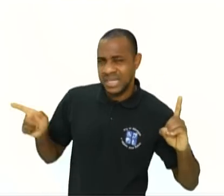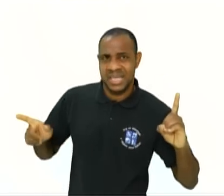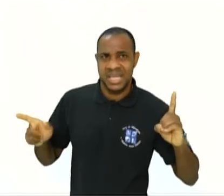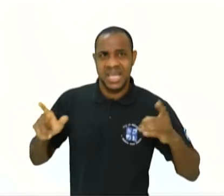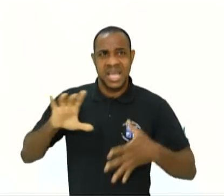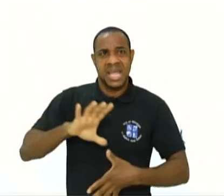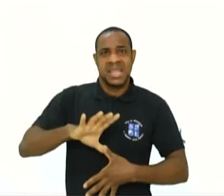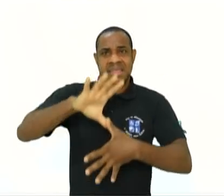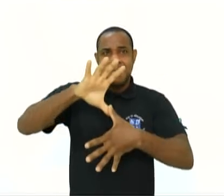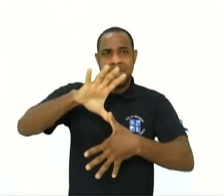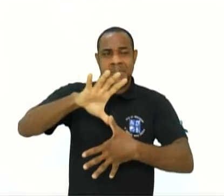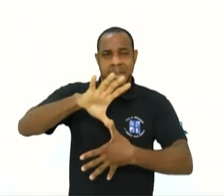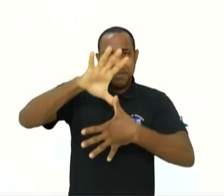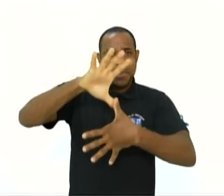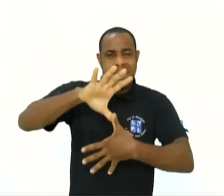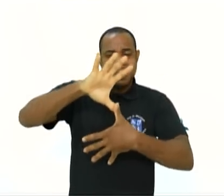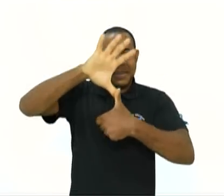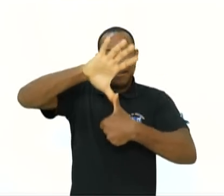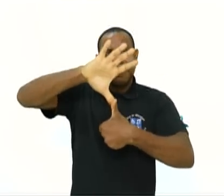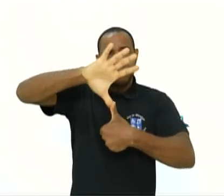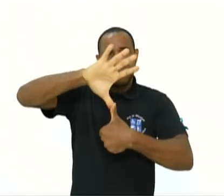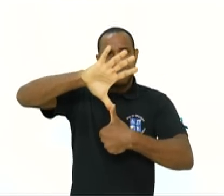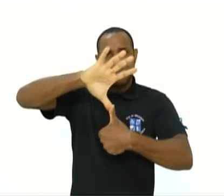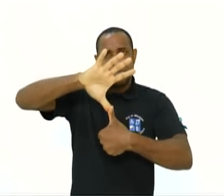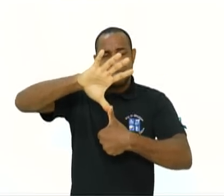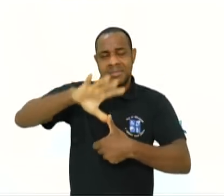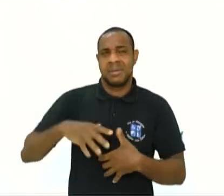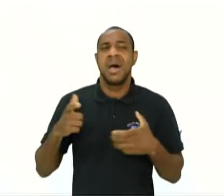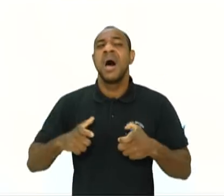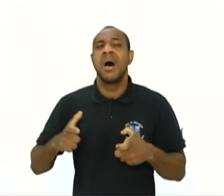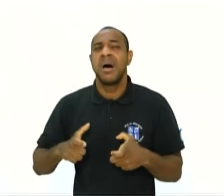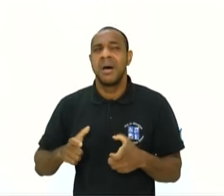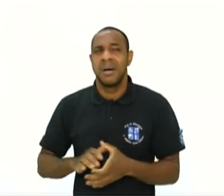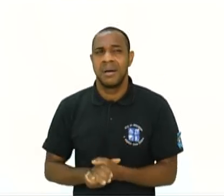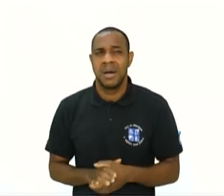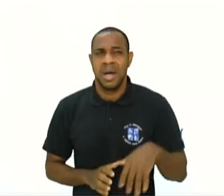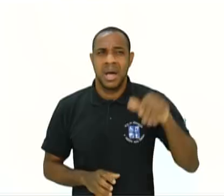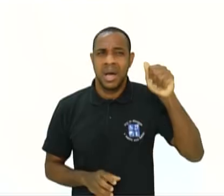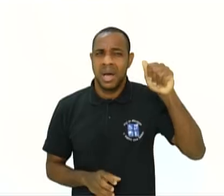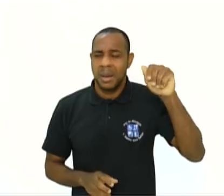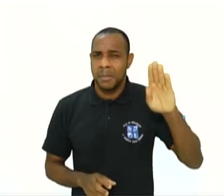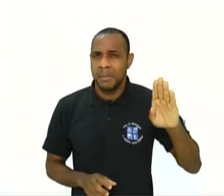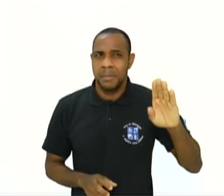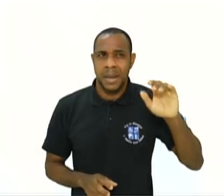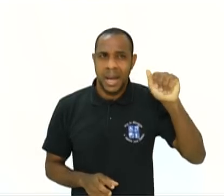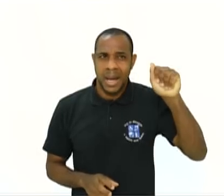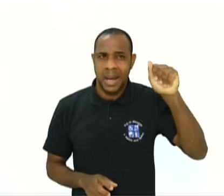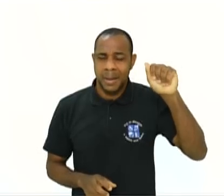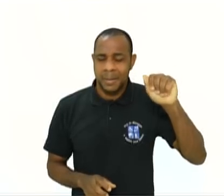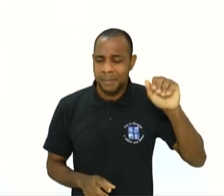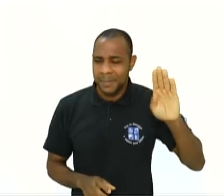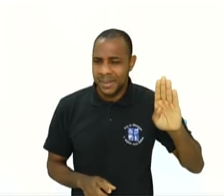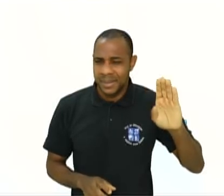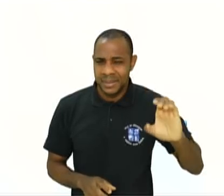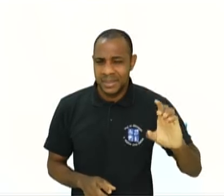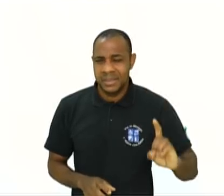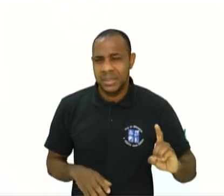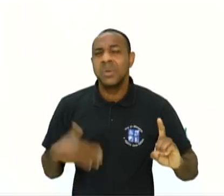eu quero saber se você já descobriu se é A, B, C ou D.